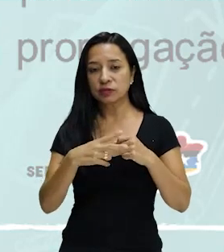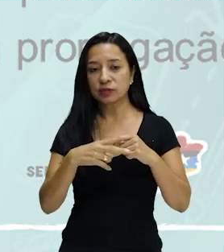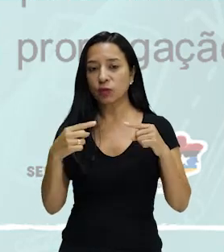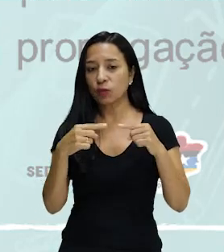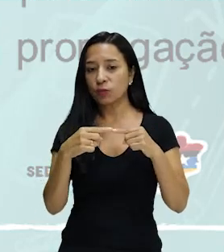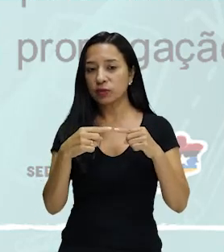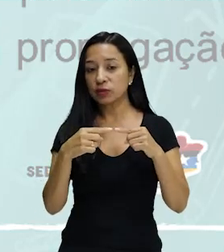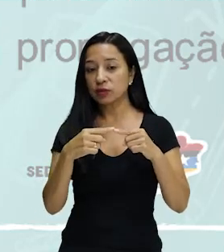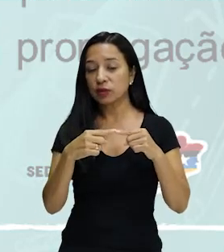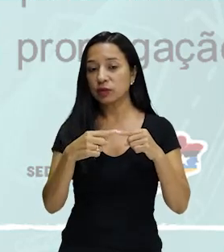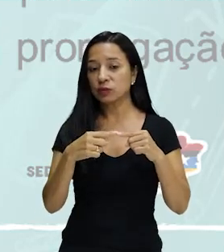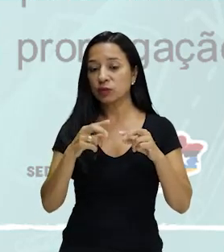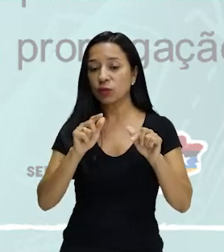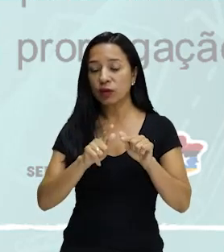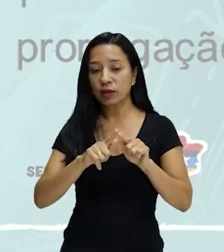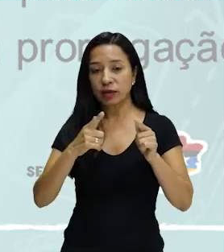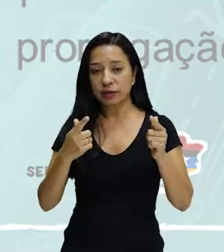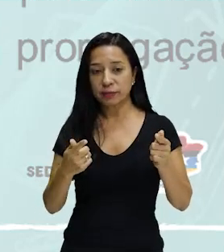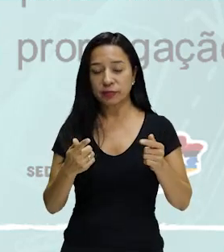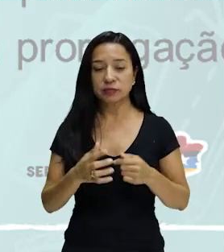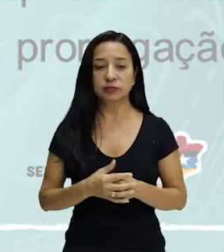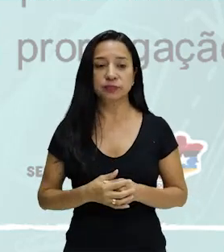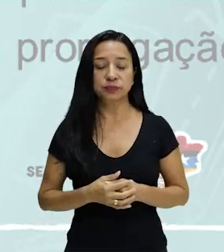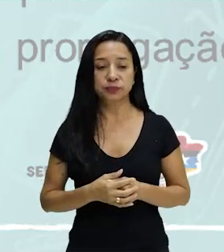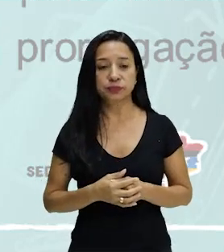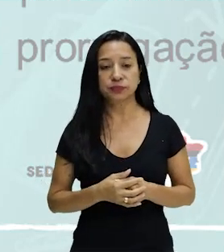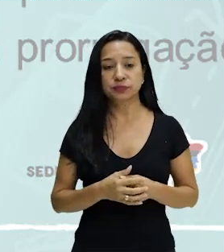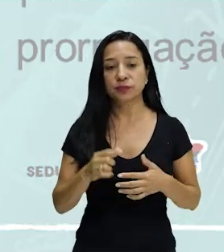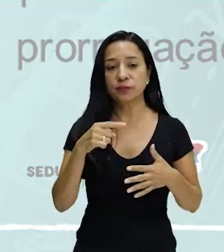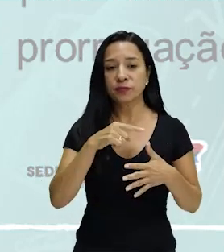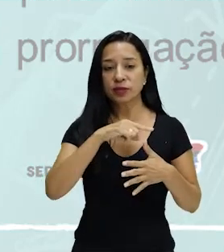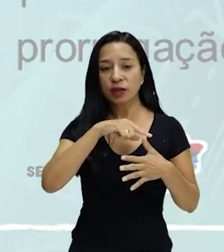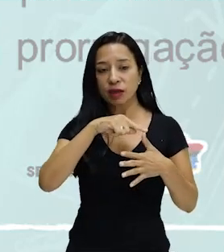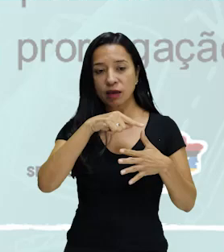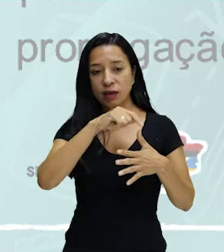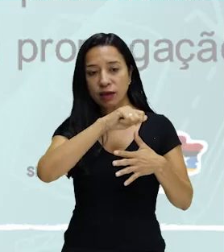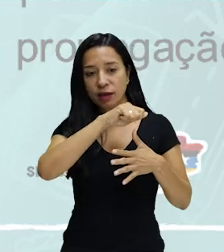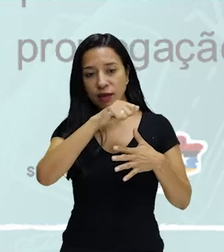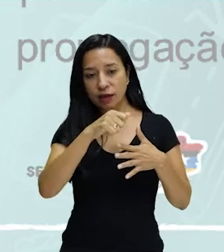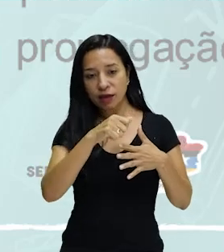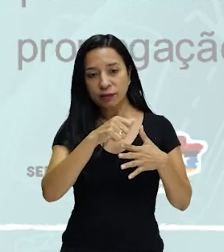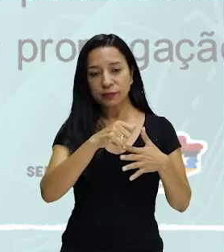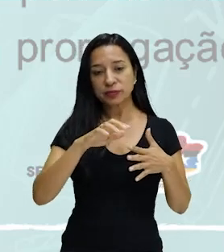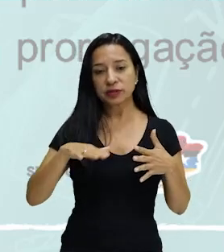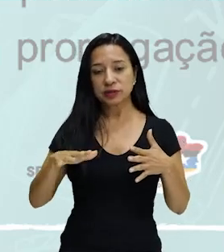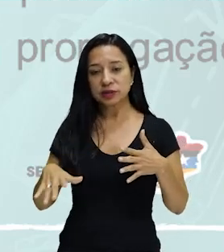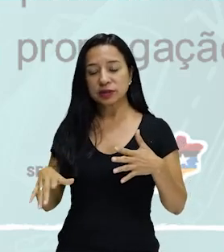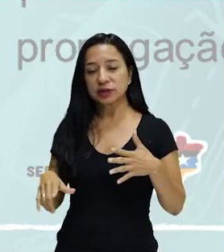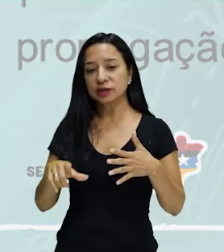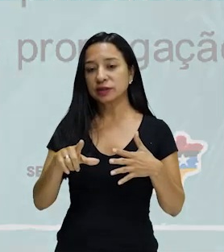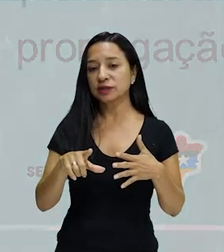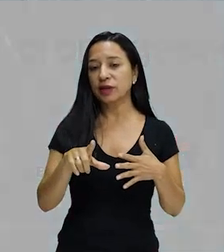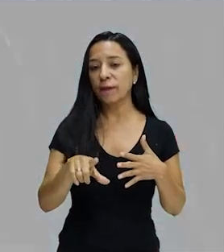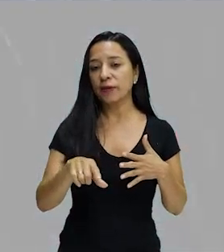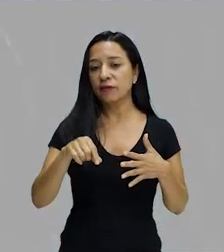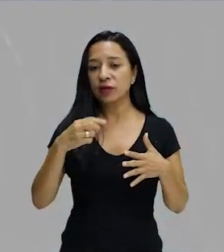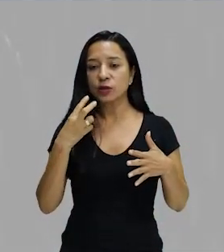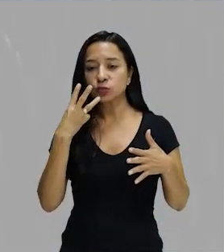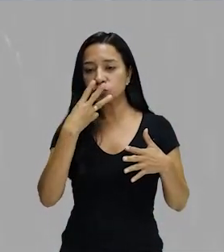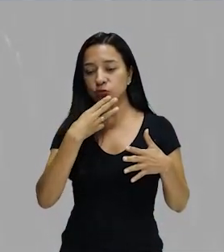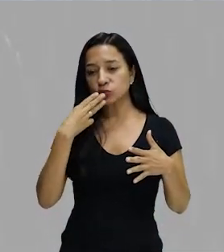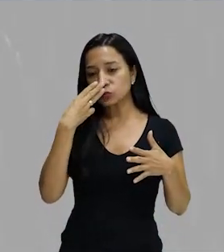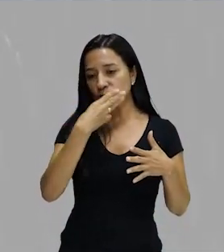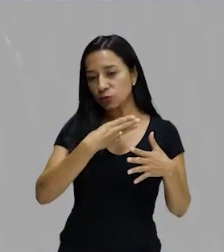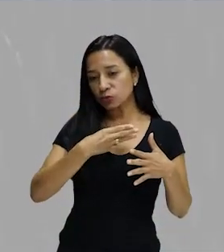É o contrário. Qual que está certa? Tem outras erradas aí. As crianças, obviamente, preferem mais os doces do que